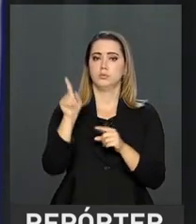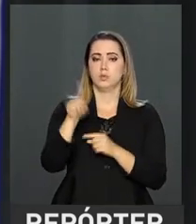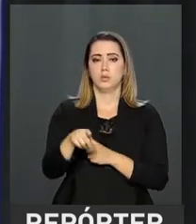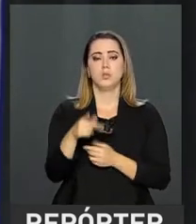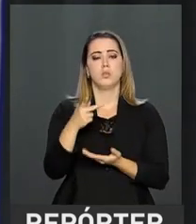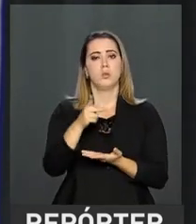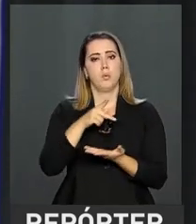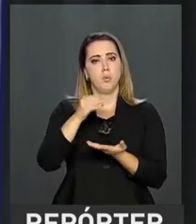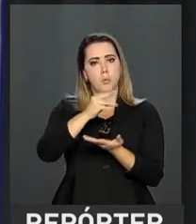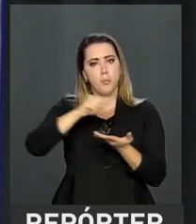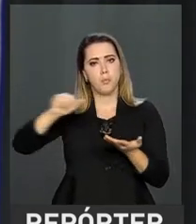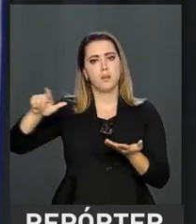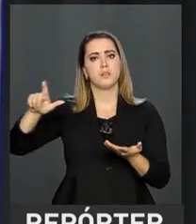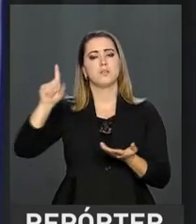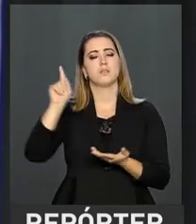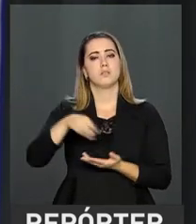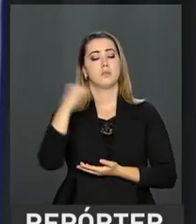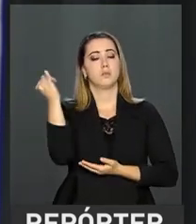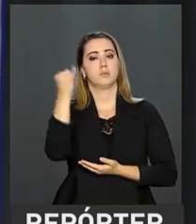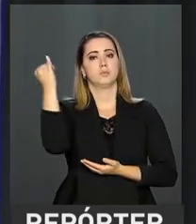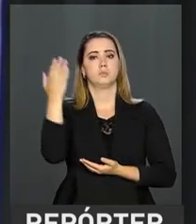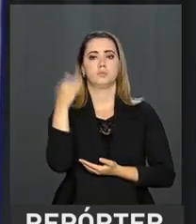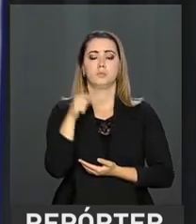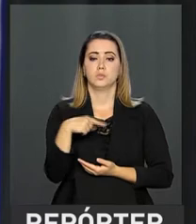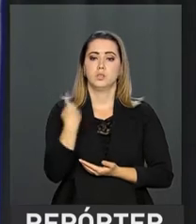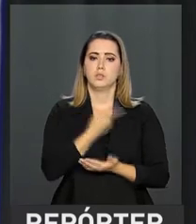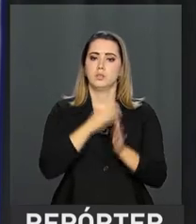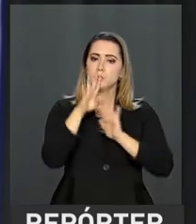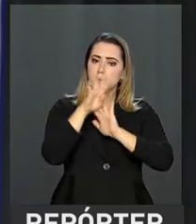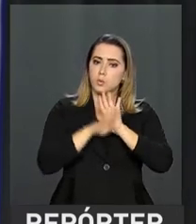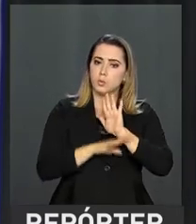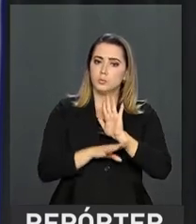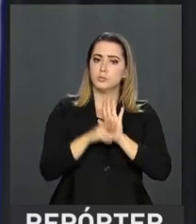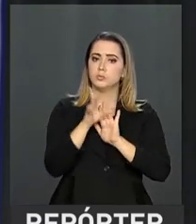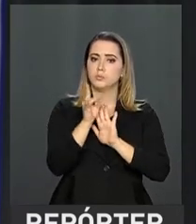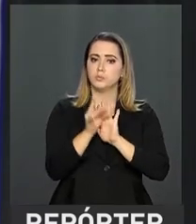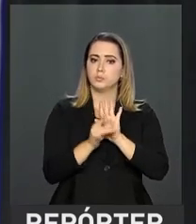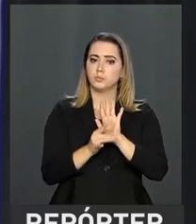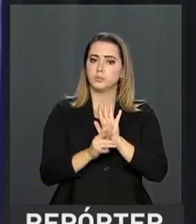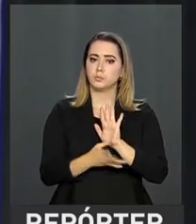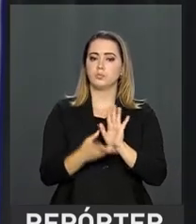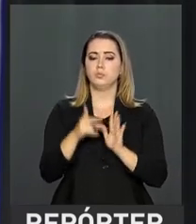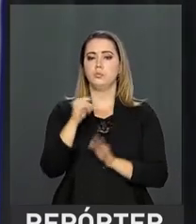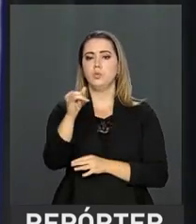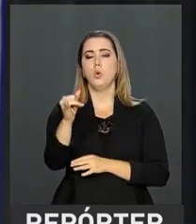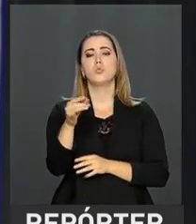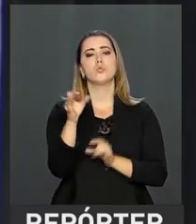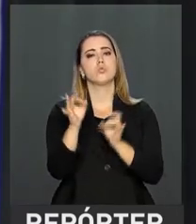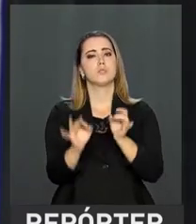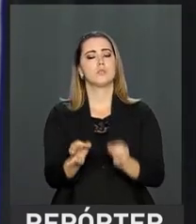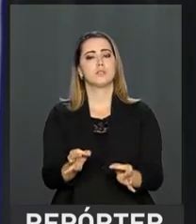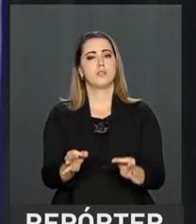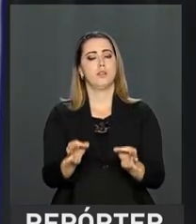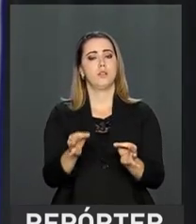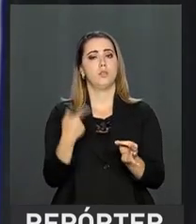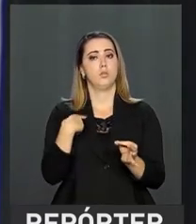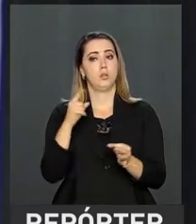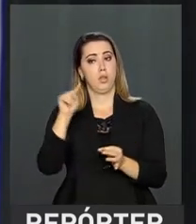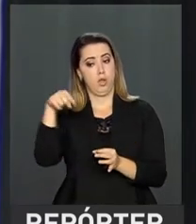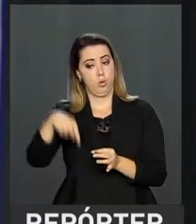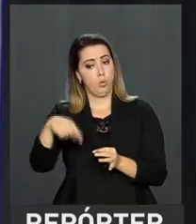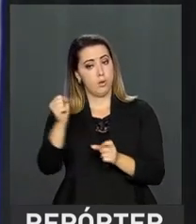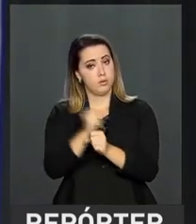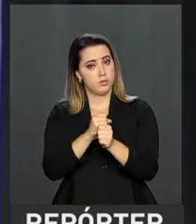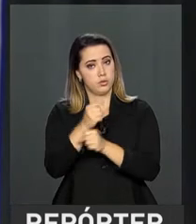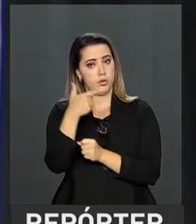província extraordinária temos agora um calendário de leilões que ser complementado este ano com dois leilões do pré sal no dia 27